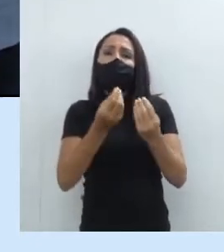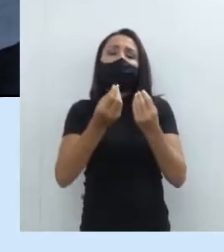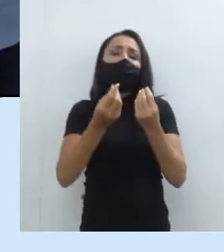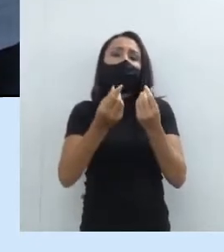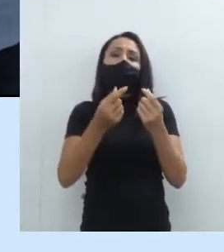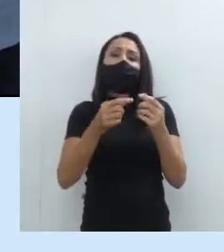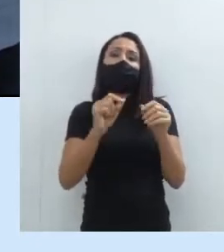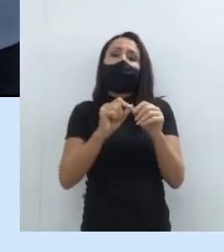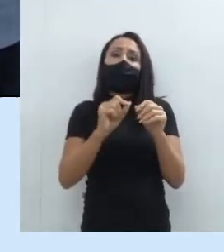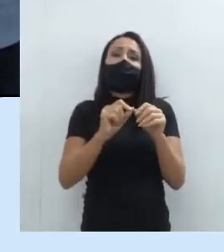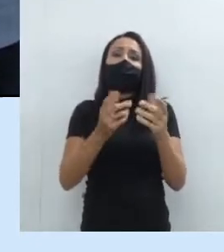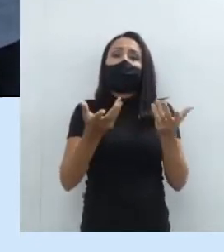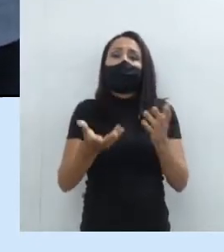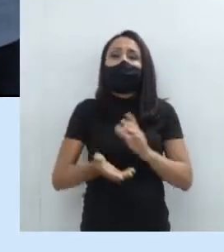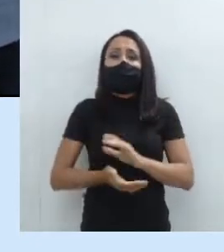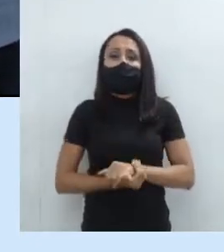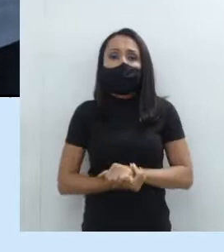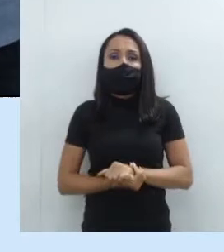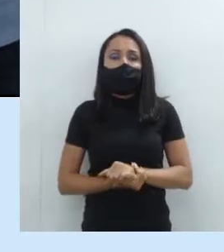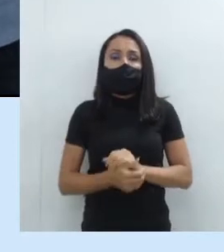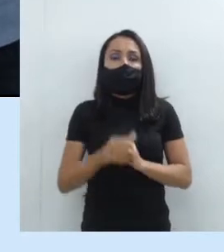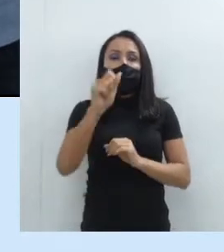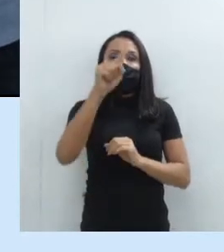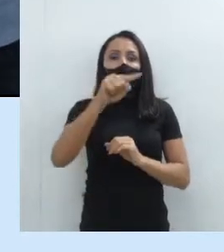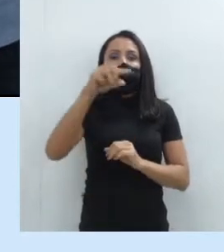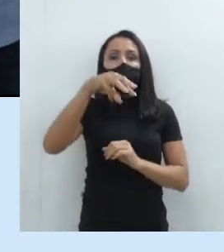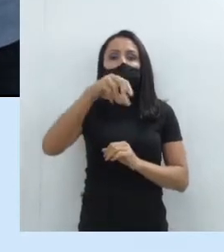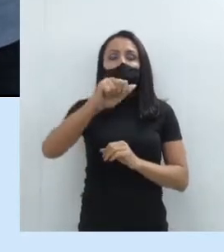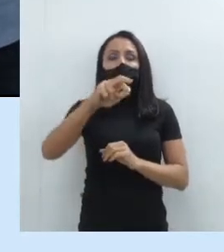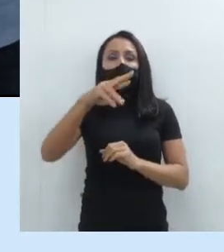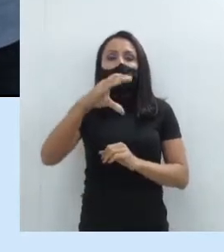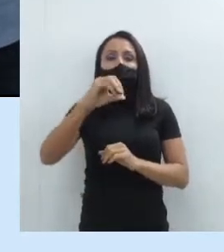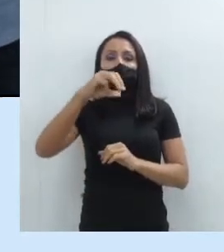torna tão diferente? Tá bom?